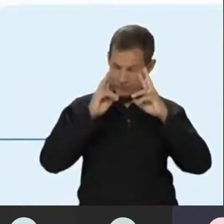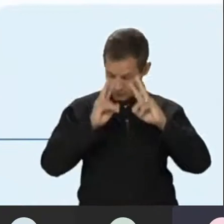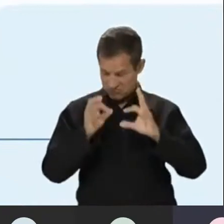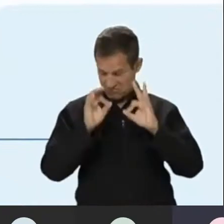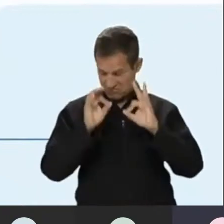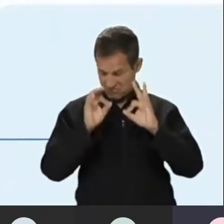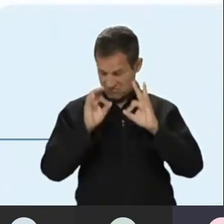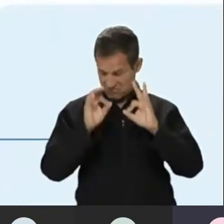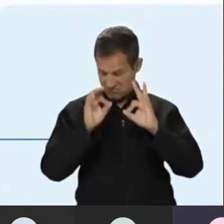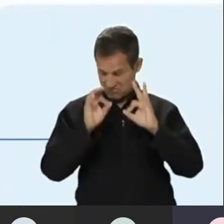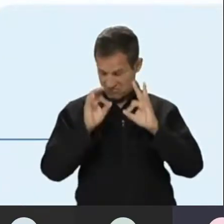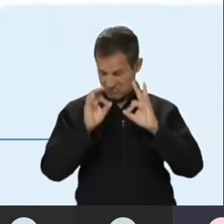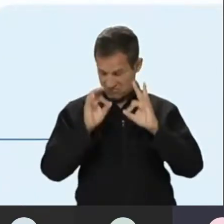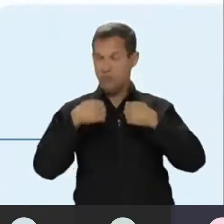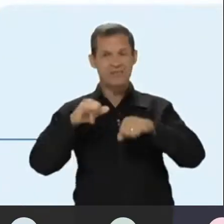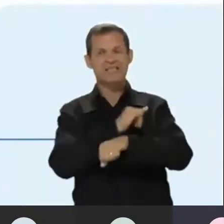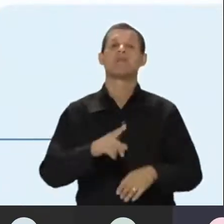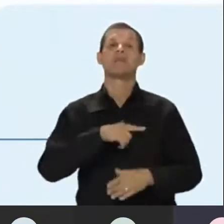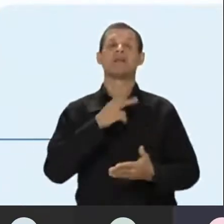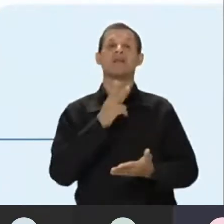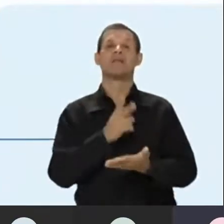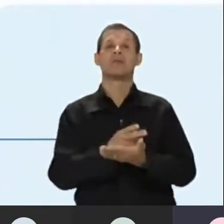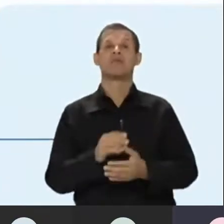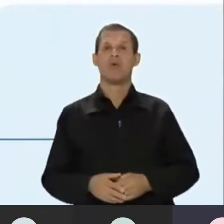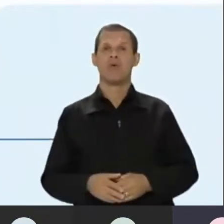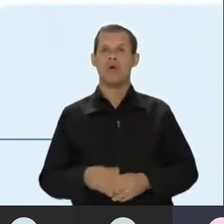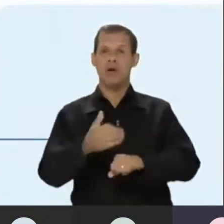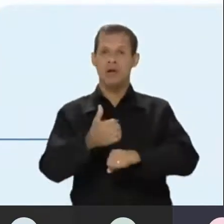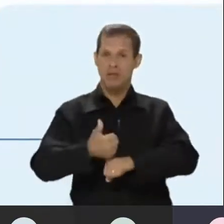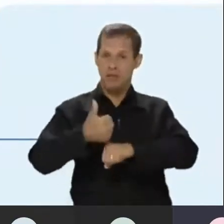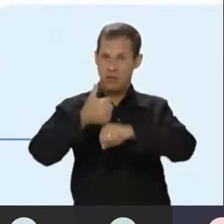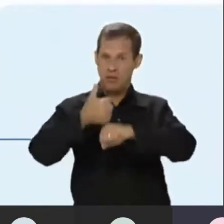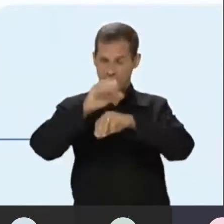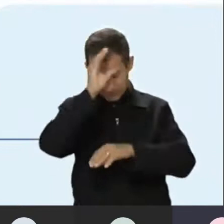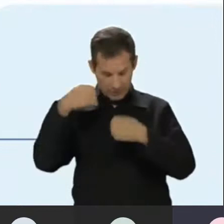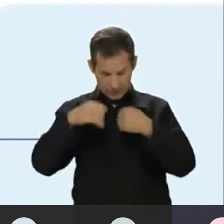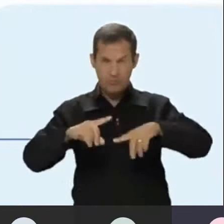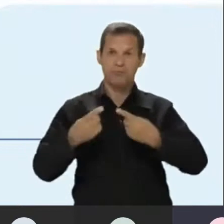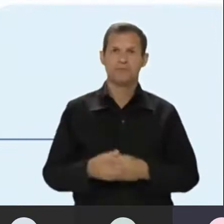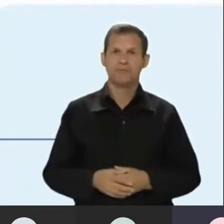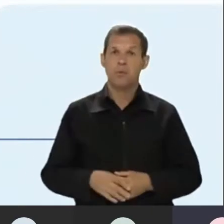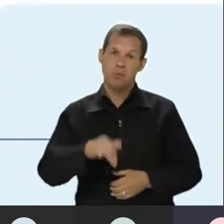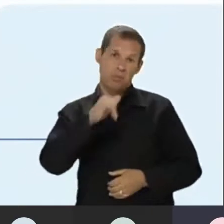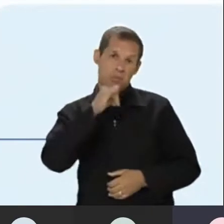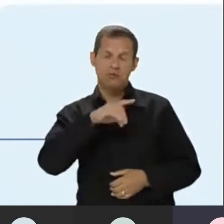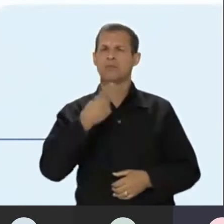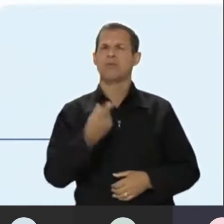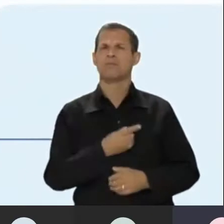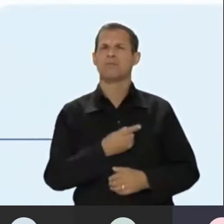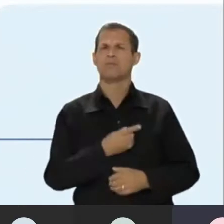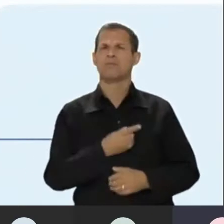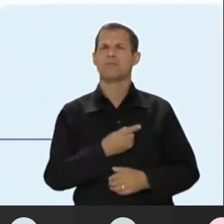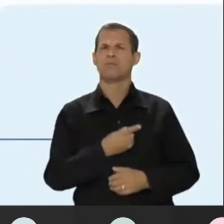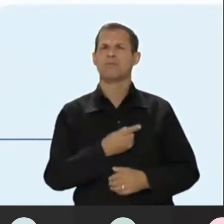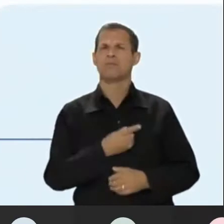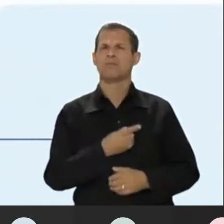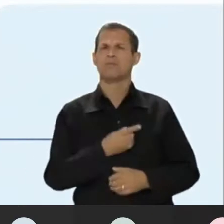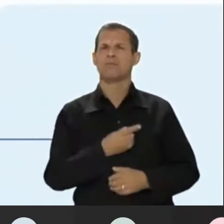aplicar estratégias que naquele momento já vai ter o conforto que o usuário necessita. Agora, por exemplo, se a gente